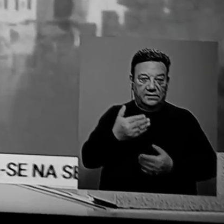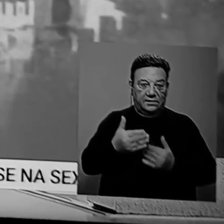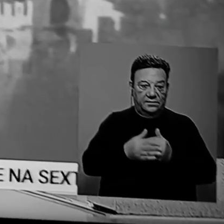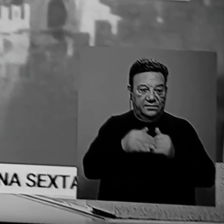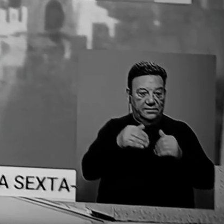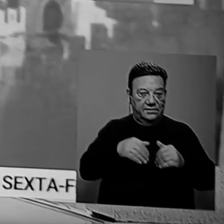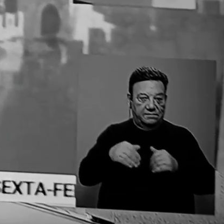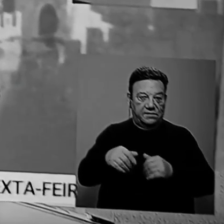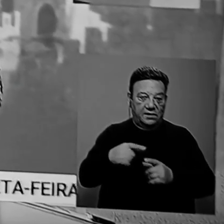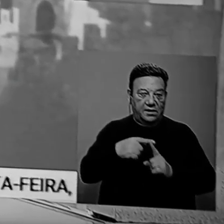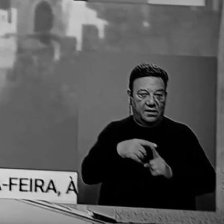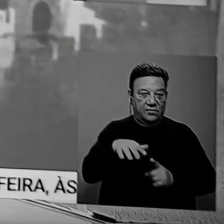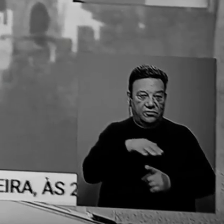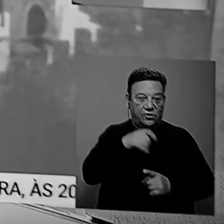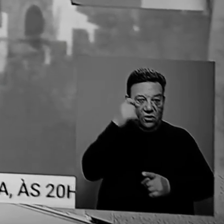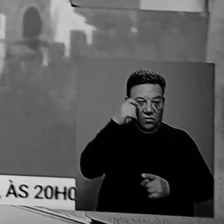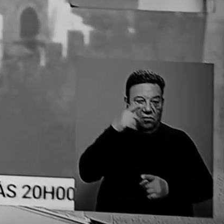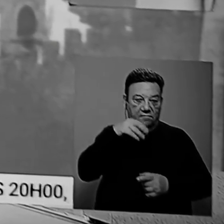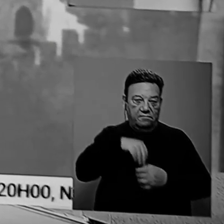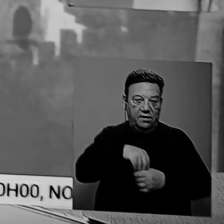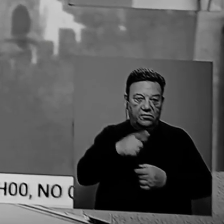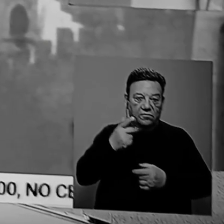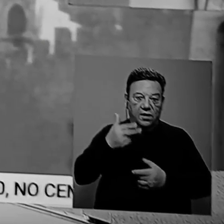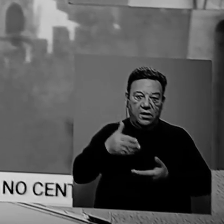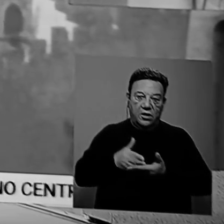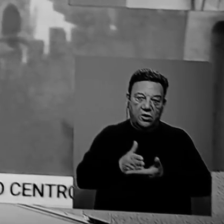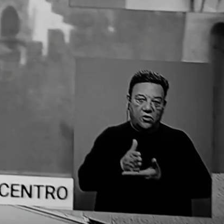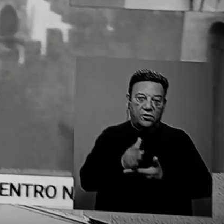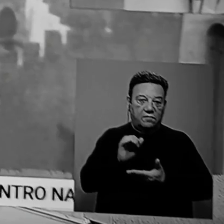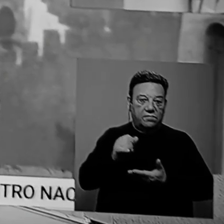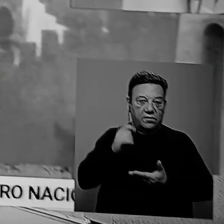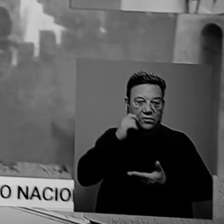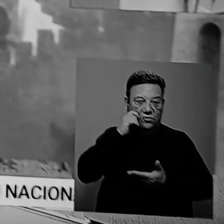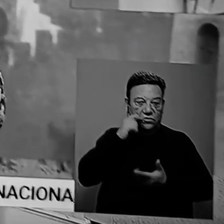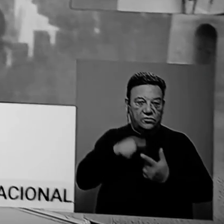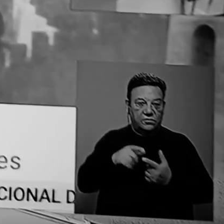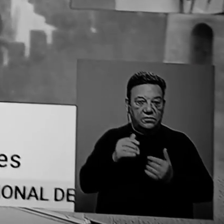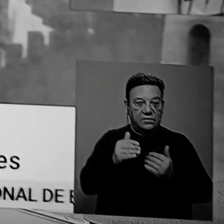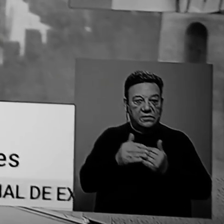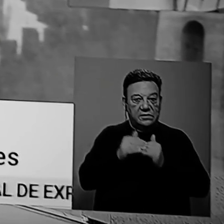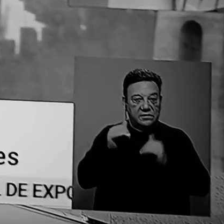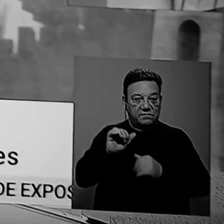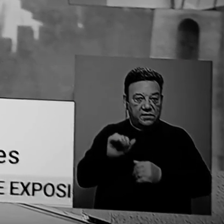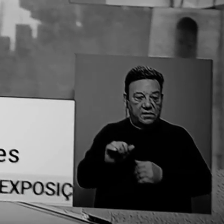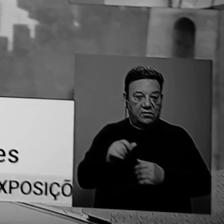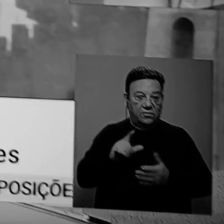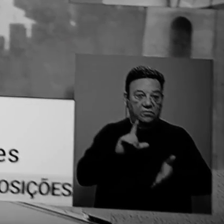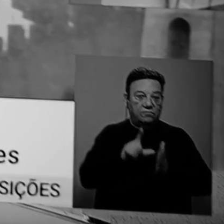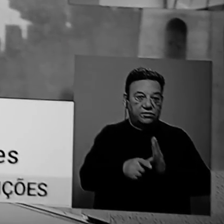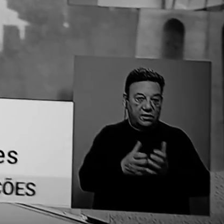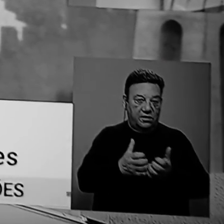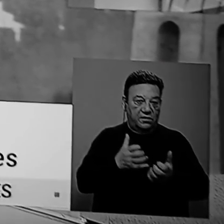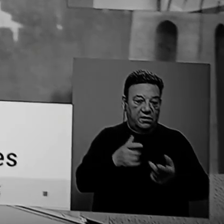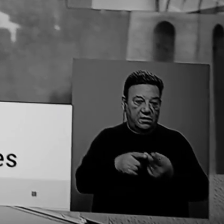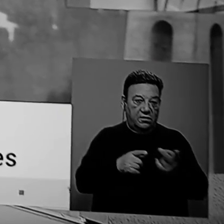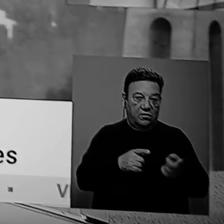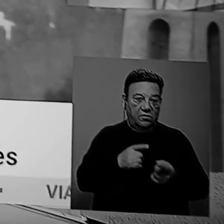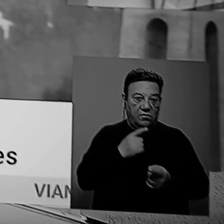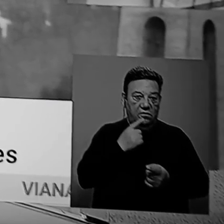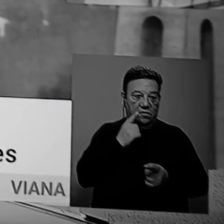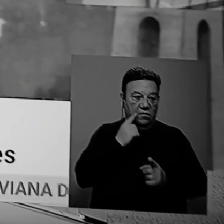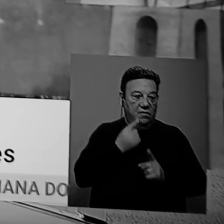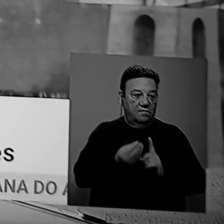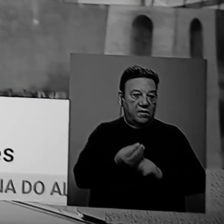internas do Conselho de Louros fazem parte de uma rota de turismo cemeterial. O projeto destaca o